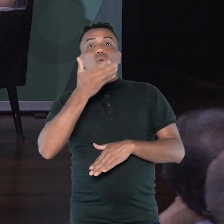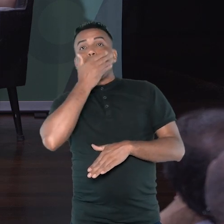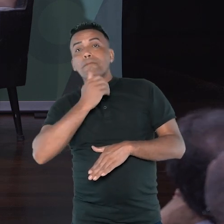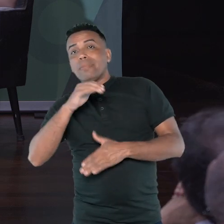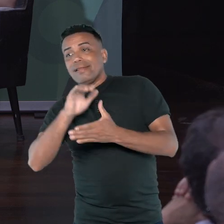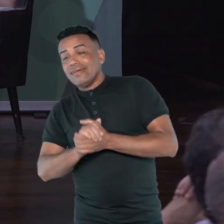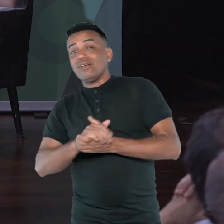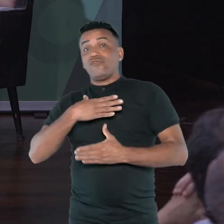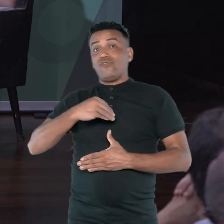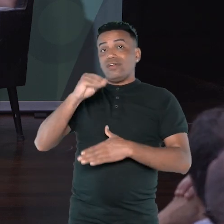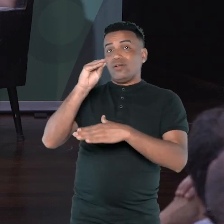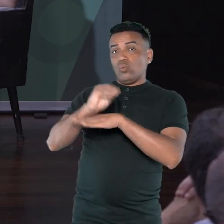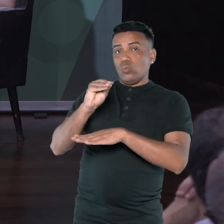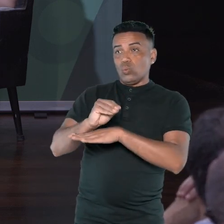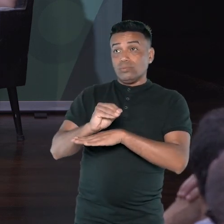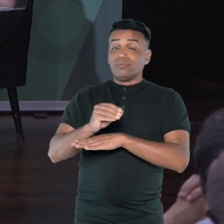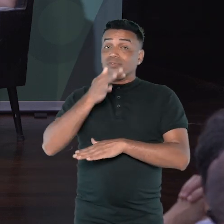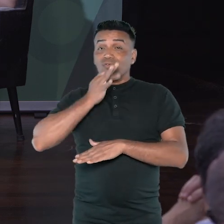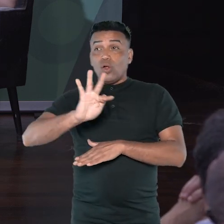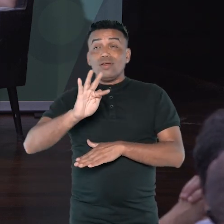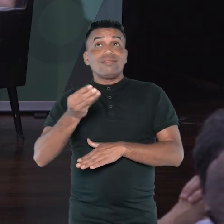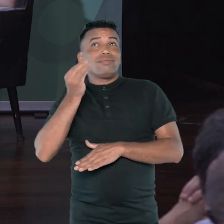filhos. Né? Ele tenta criar um certo